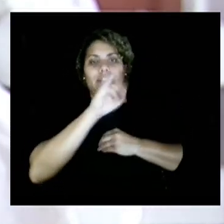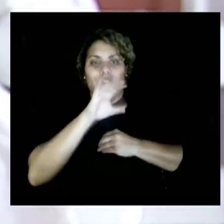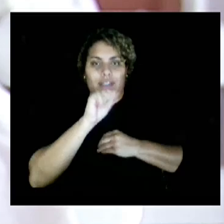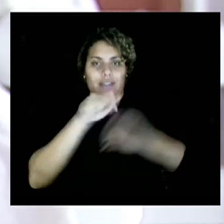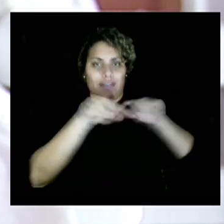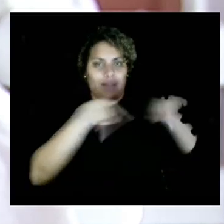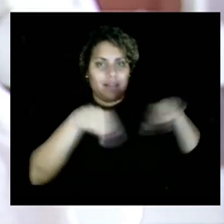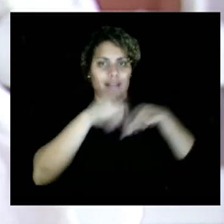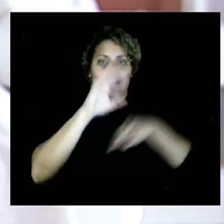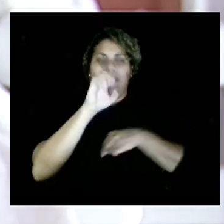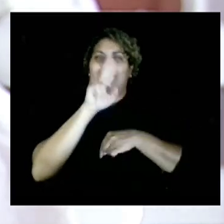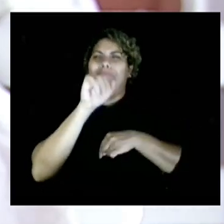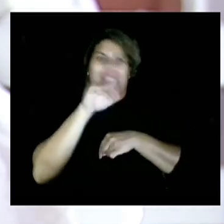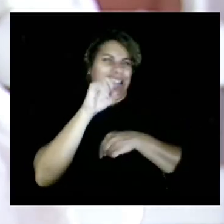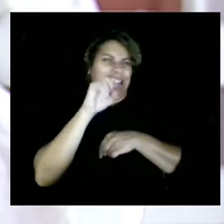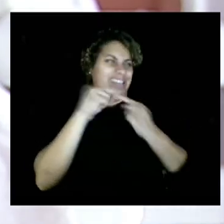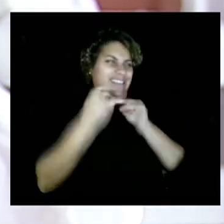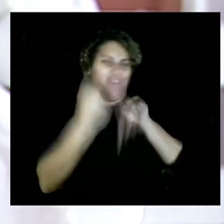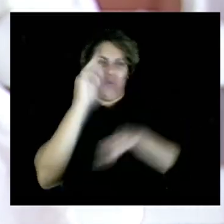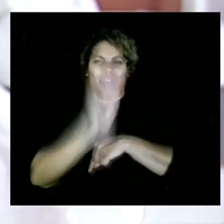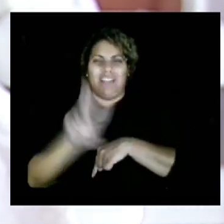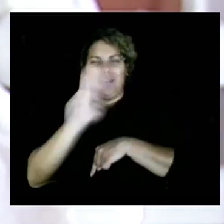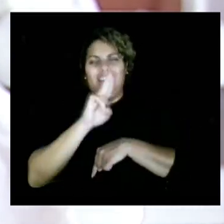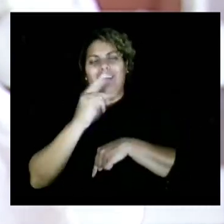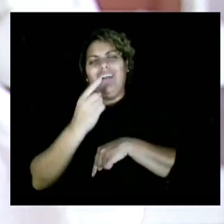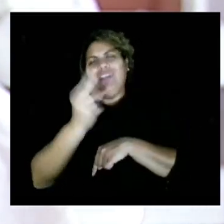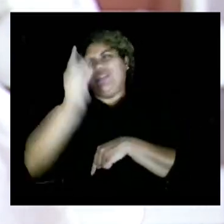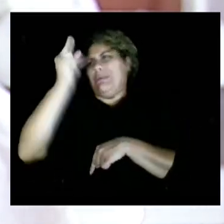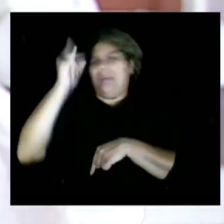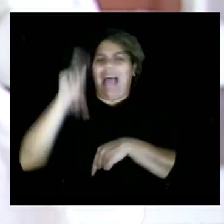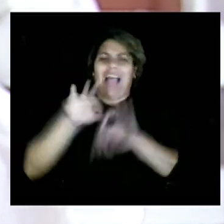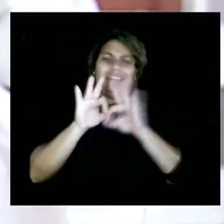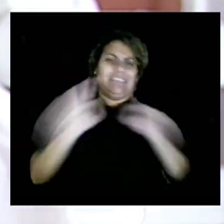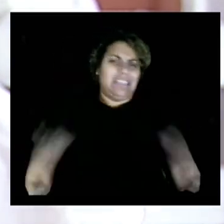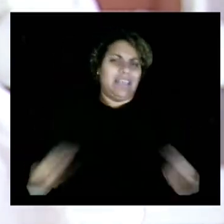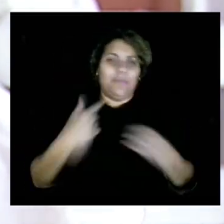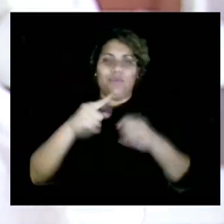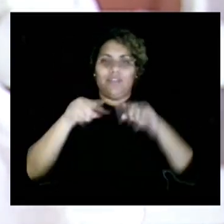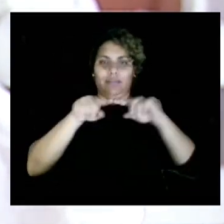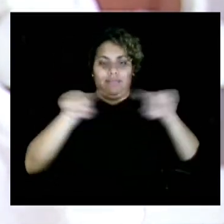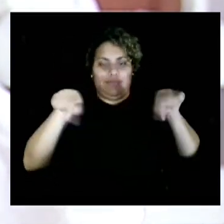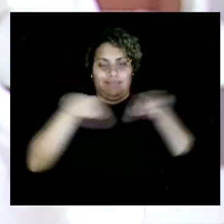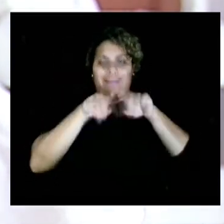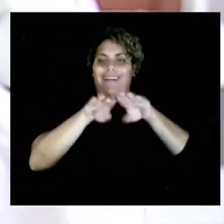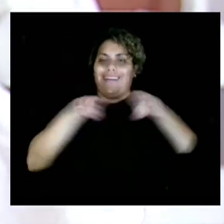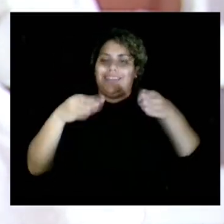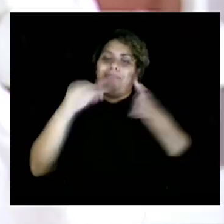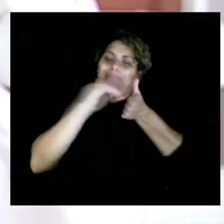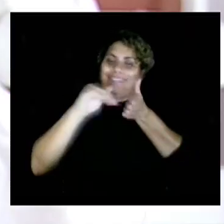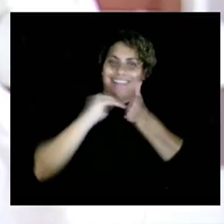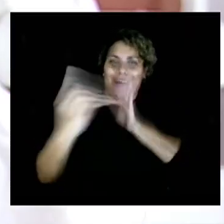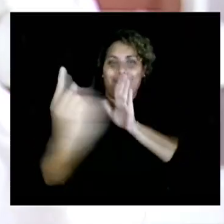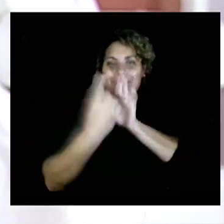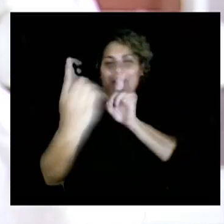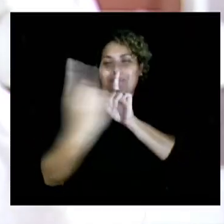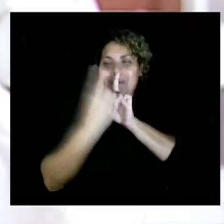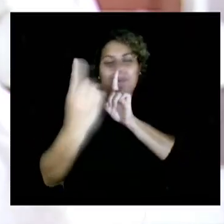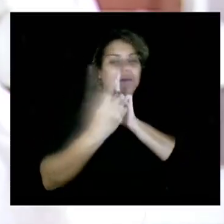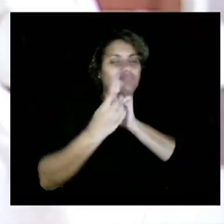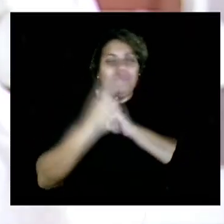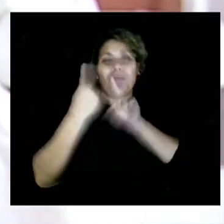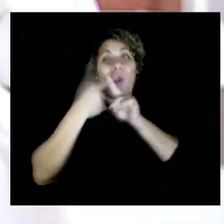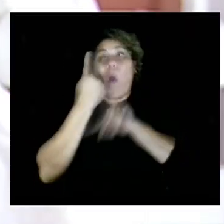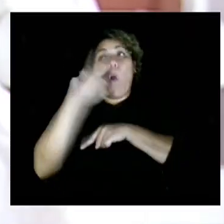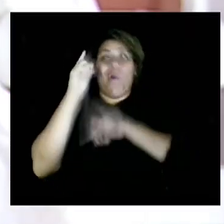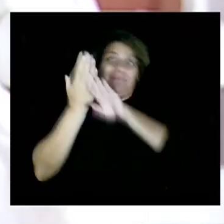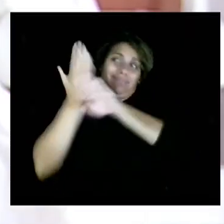né? Era bem simples, não tinha recepção, não tinha nada disso, porque era outra época. Aí sim. E era aqui na Cidade